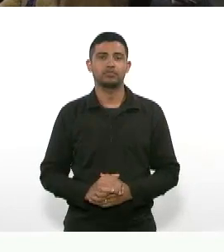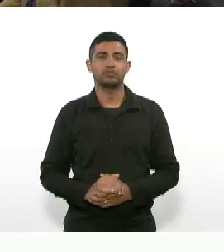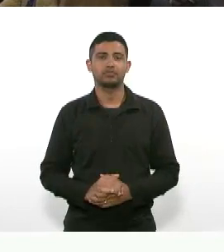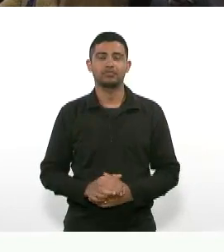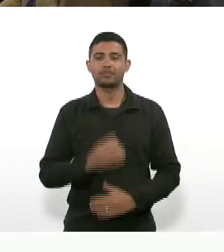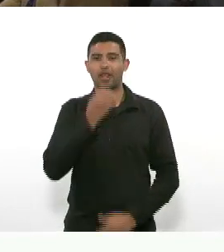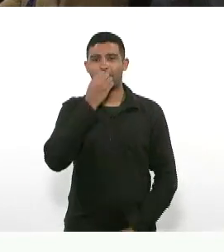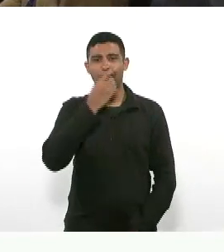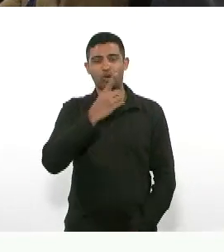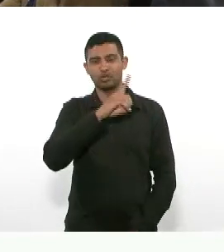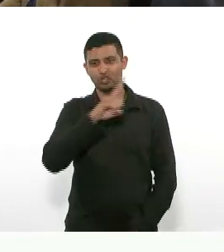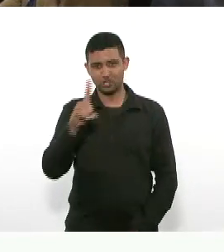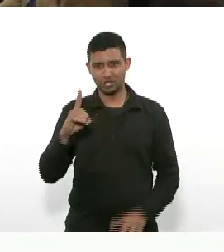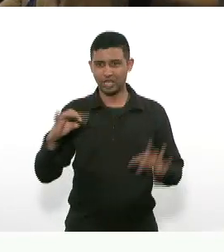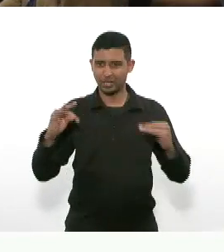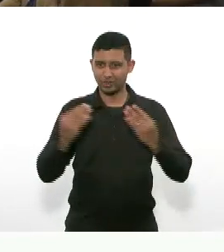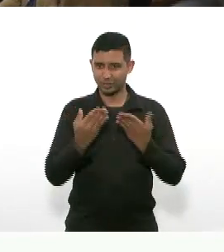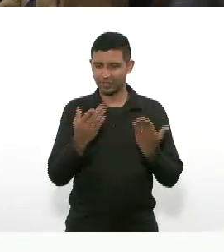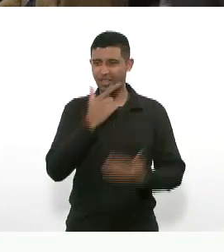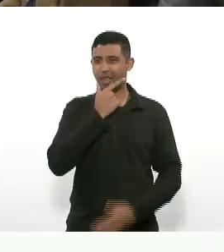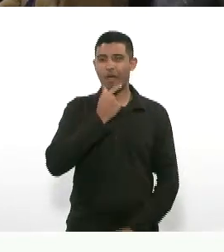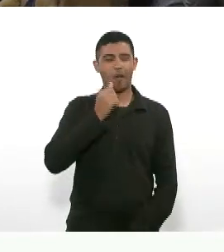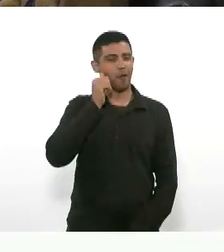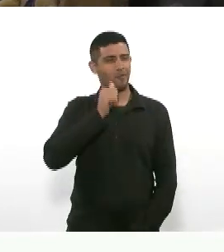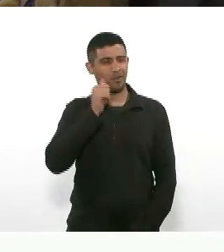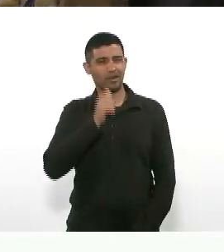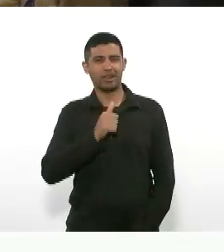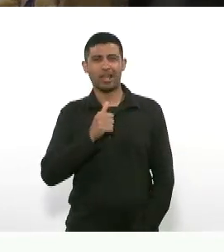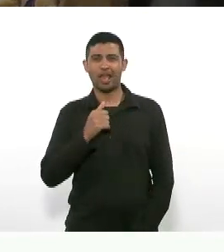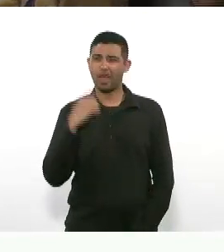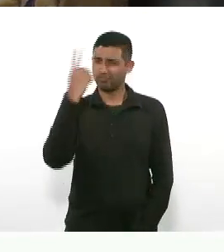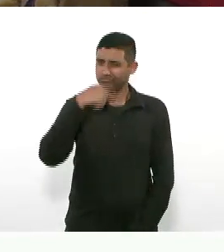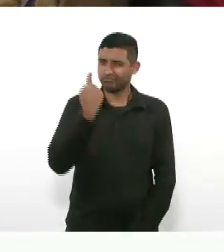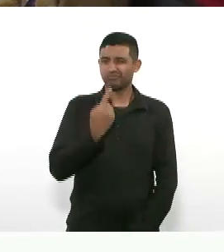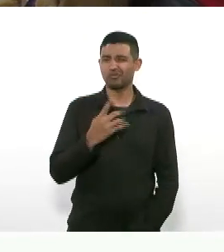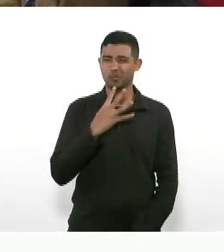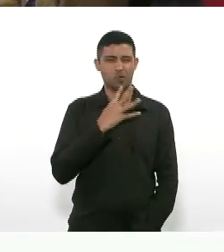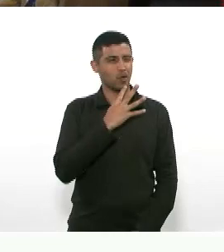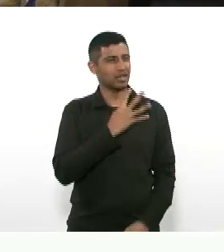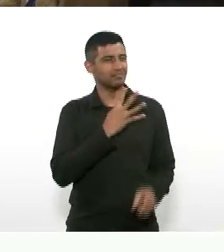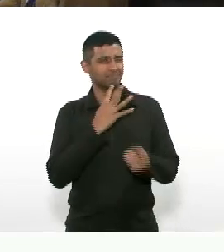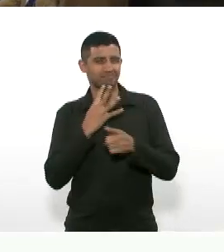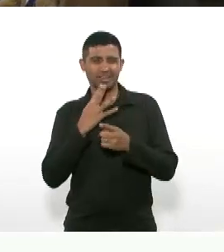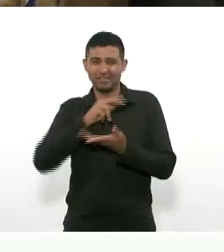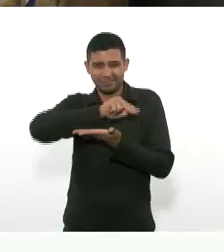Bom dia a todos, a todas. Conheço vários rostos aqui. É um prazer poder